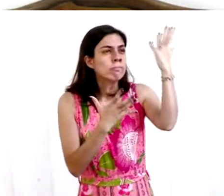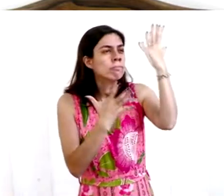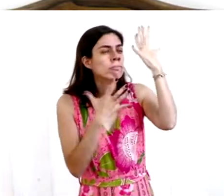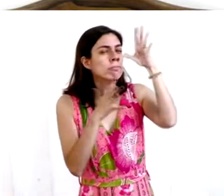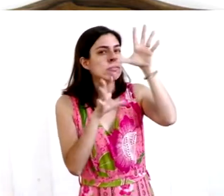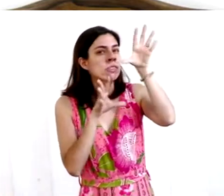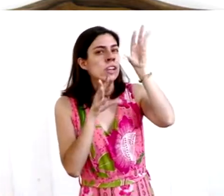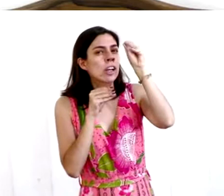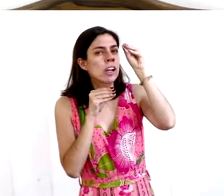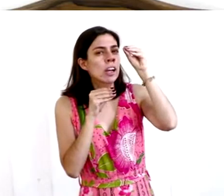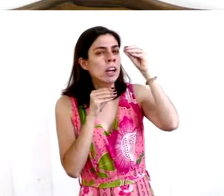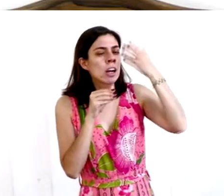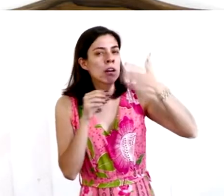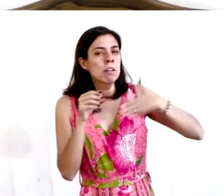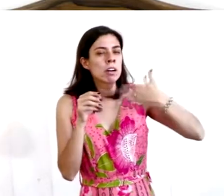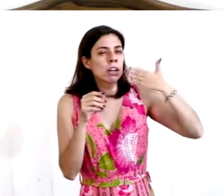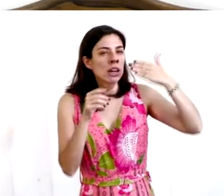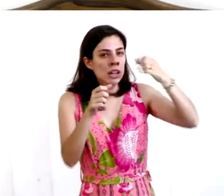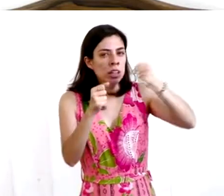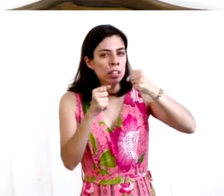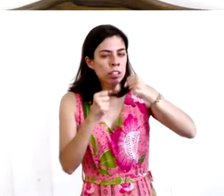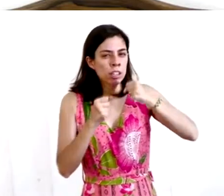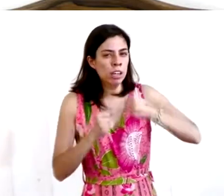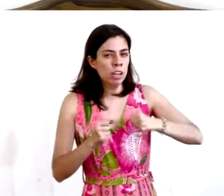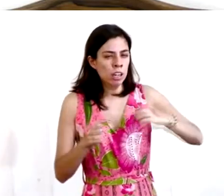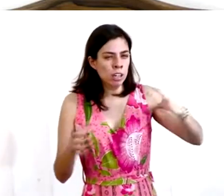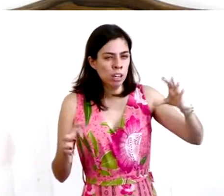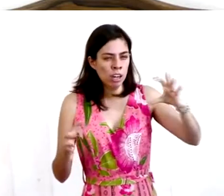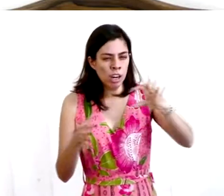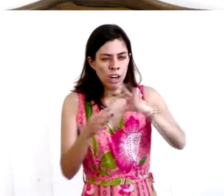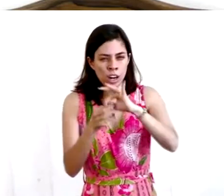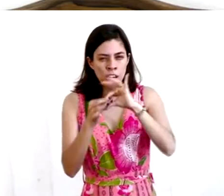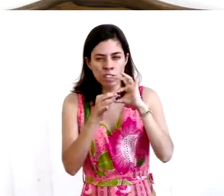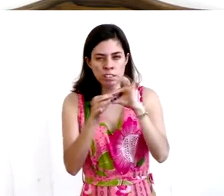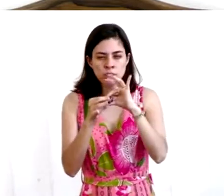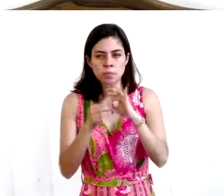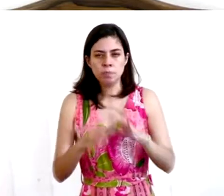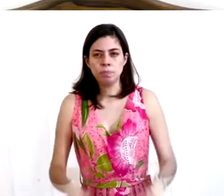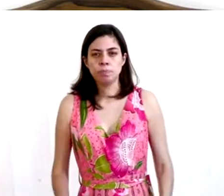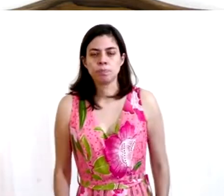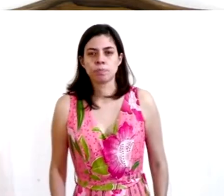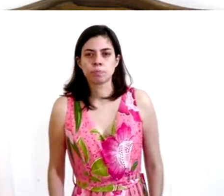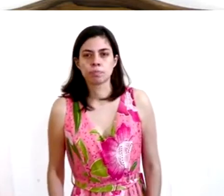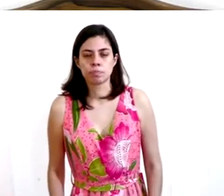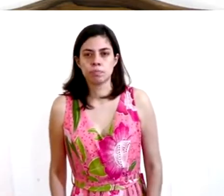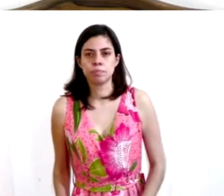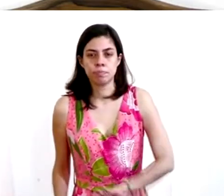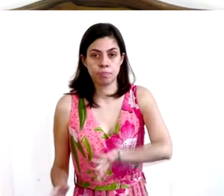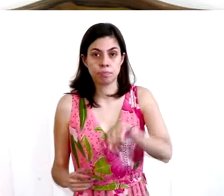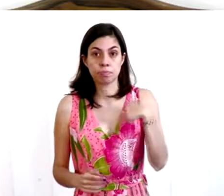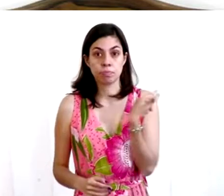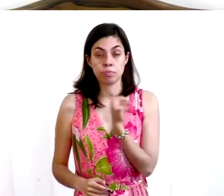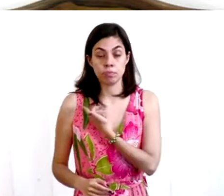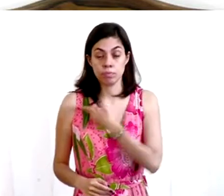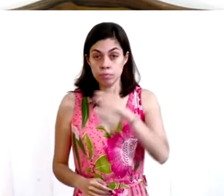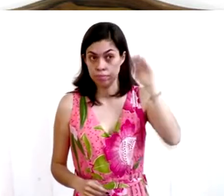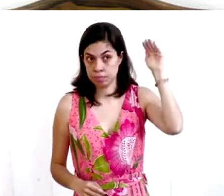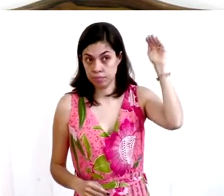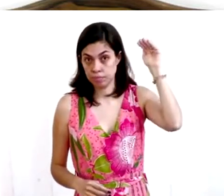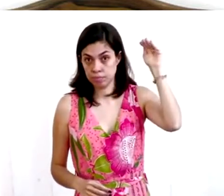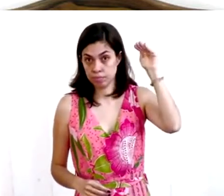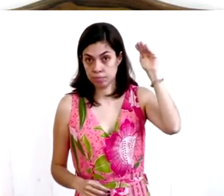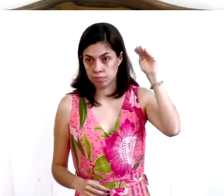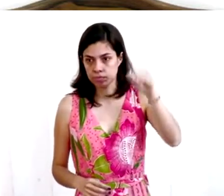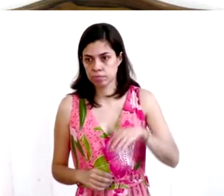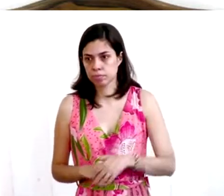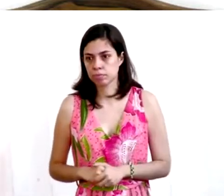homem. Nós adultos que já conhecemos ao Senhor, já vivemos isso.